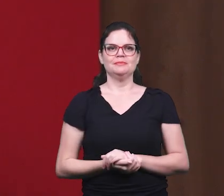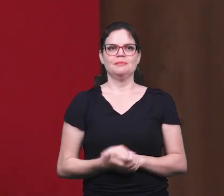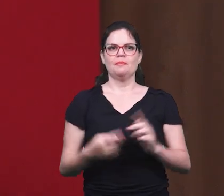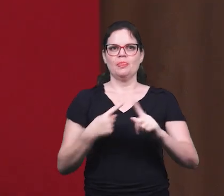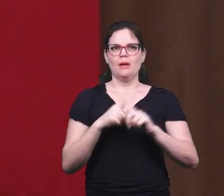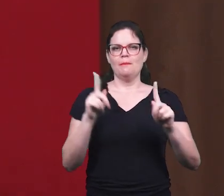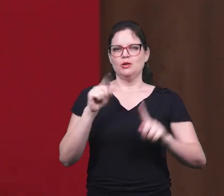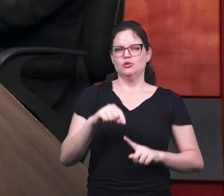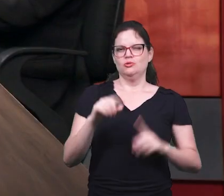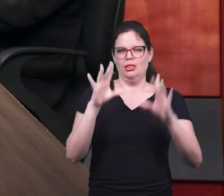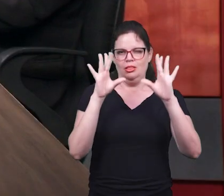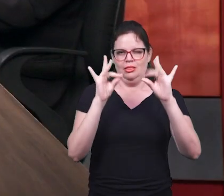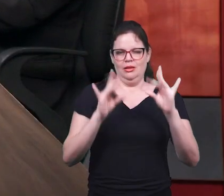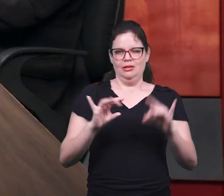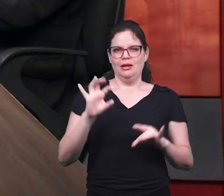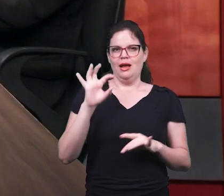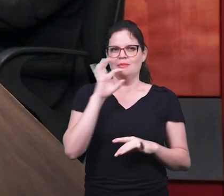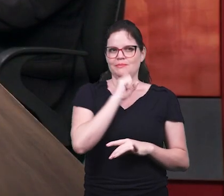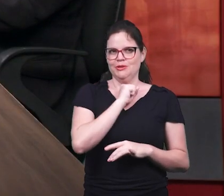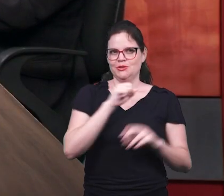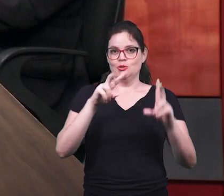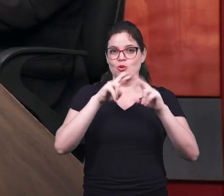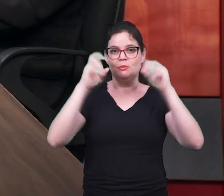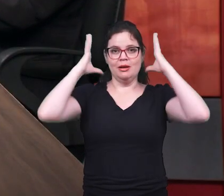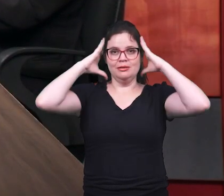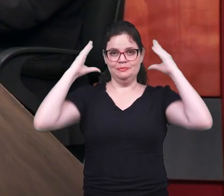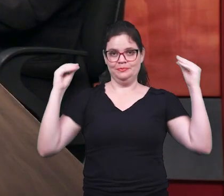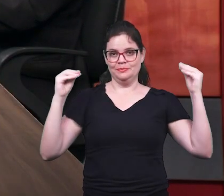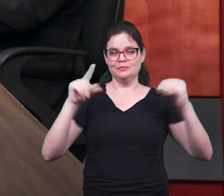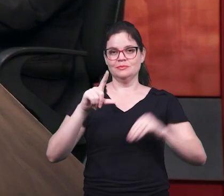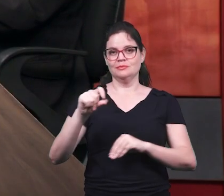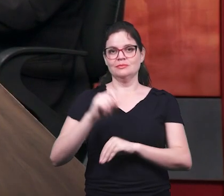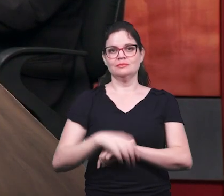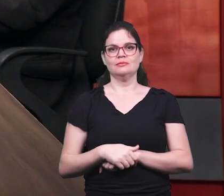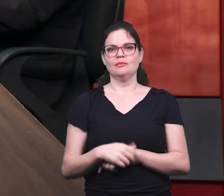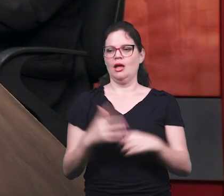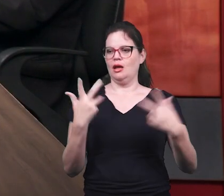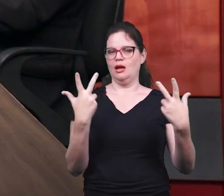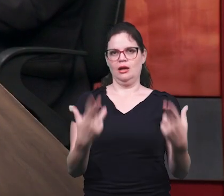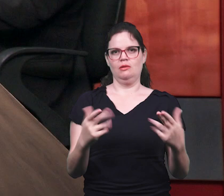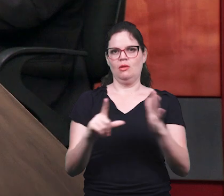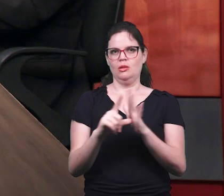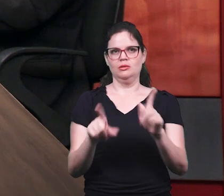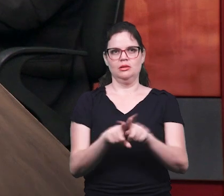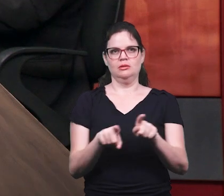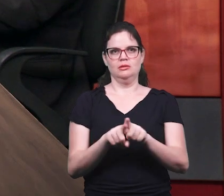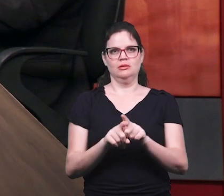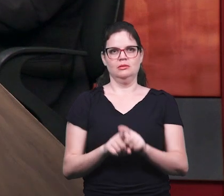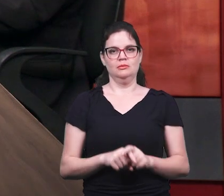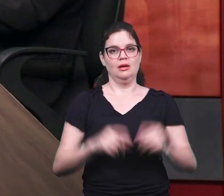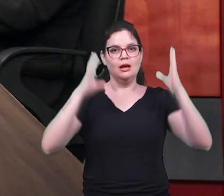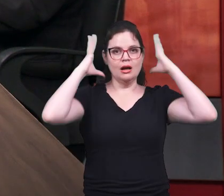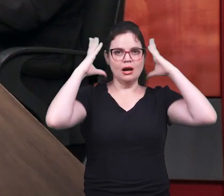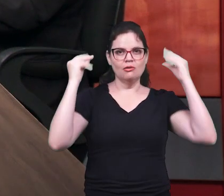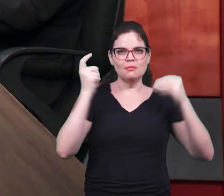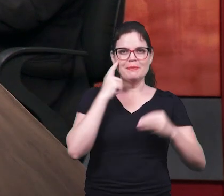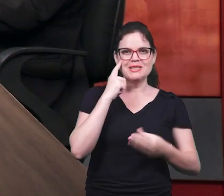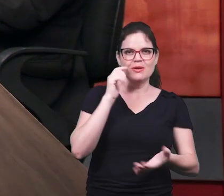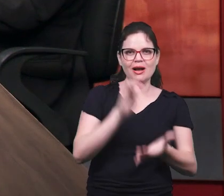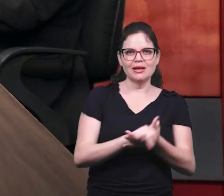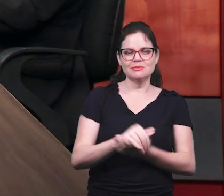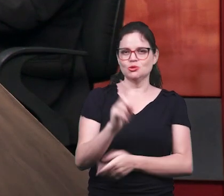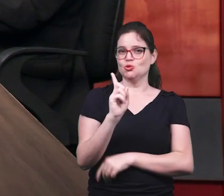no... Agora, só um detalhe antes de você falar essa coisa aí, concluindo, Calvino. Calvino teve a mesma questão de Lutero. Calvino, por exemplo, ele não pensava em casamento,